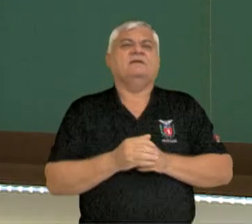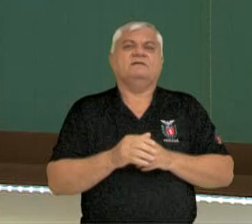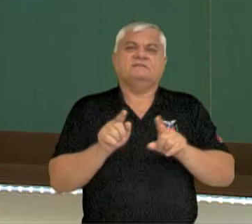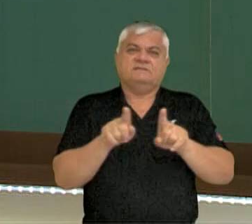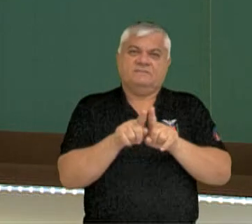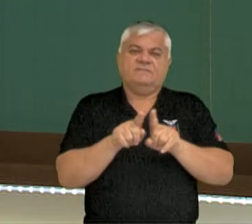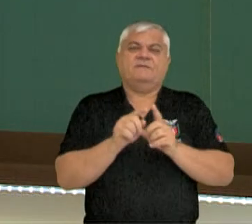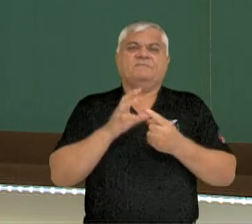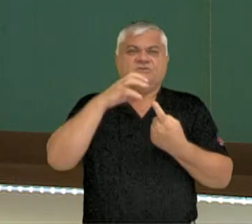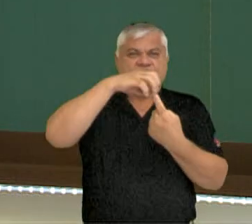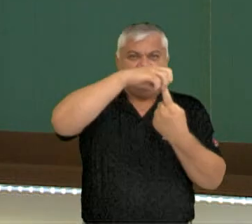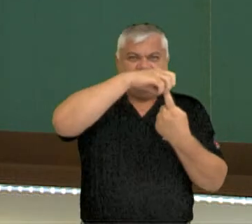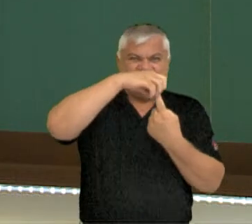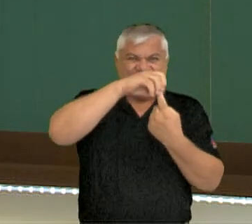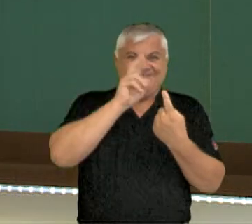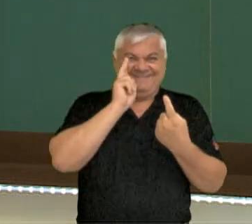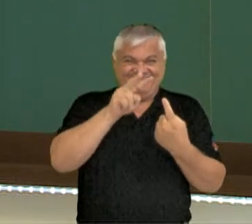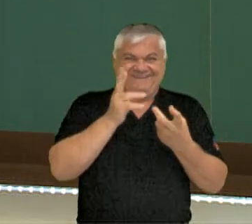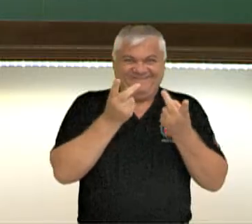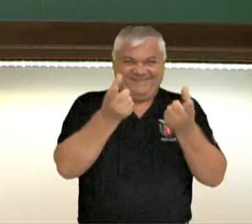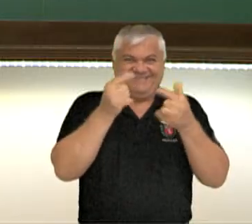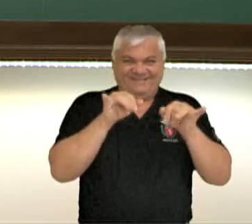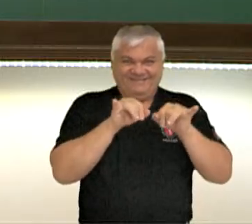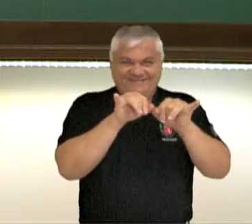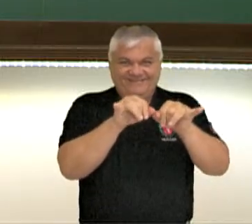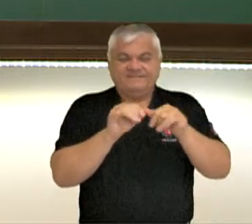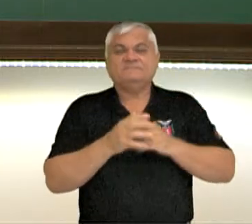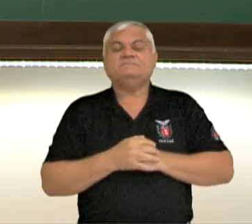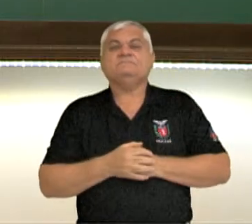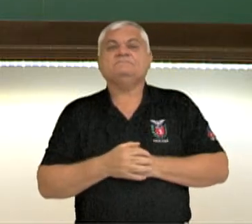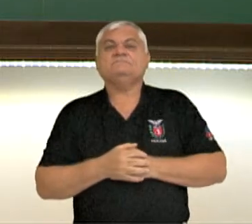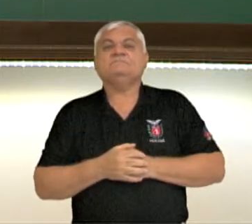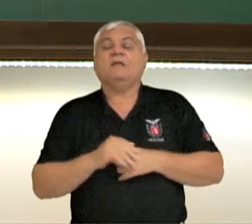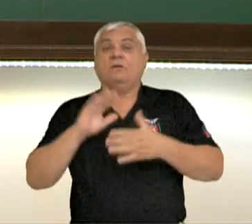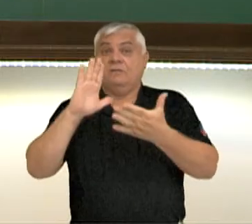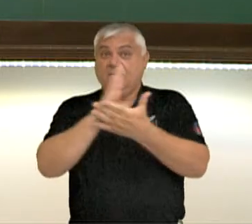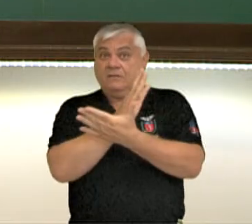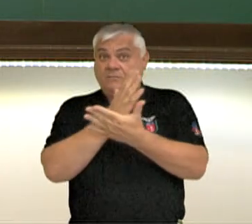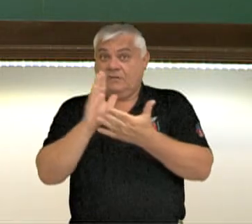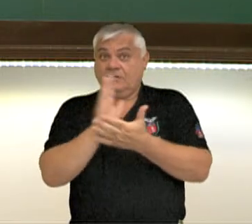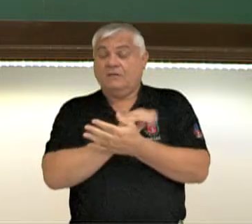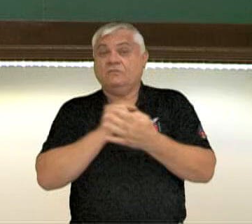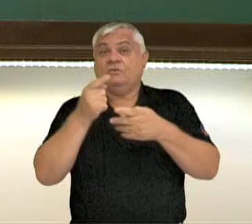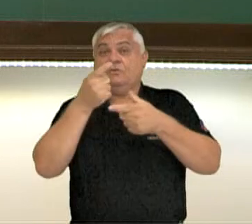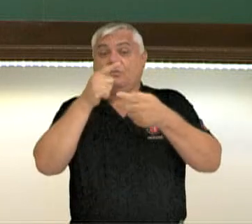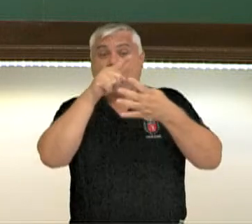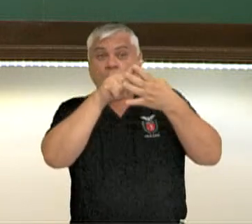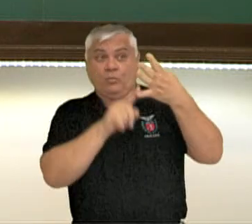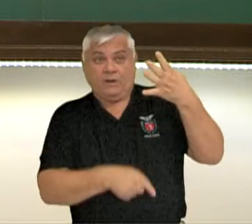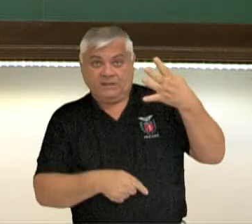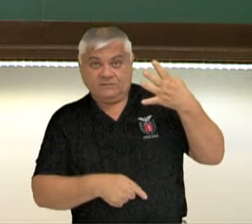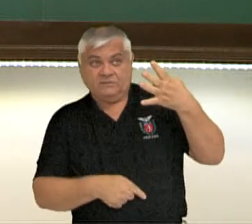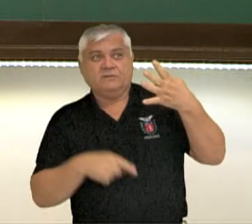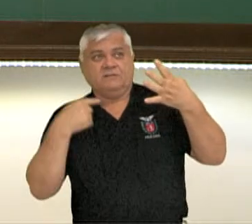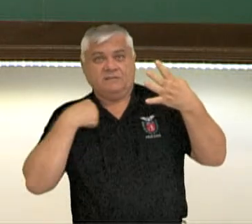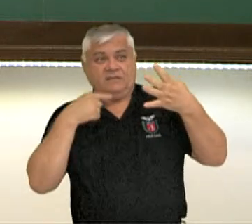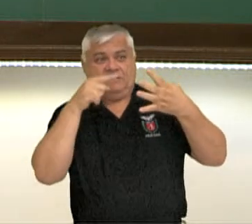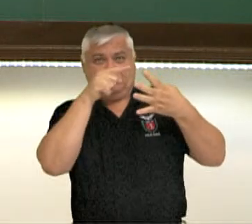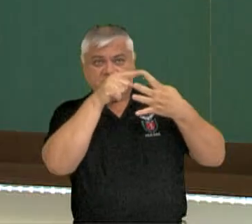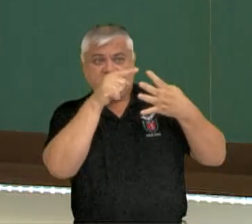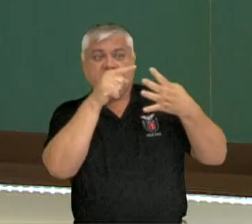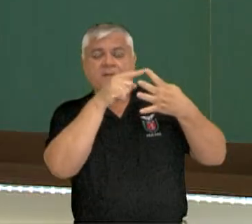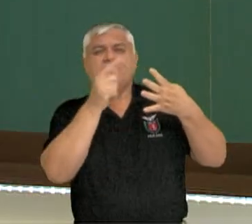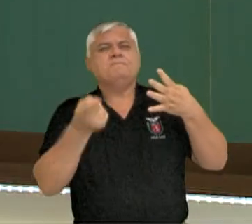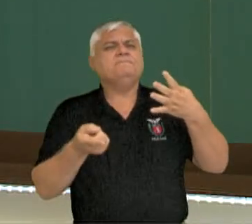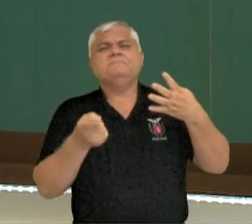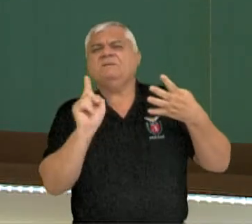o champignon. A classificação, então, dos fungos é dividida em 4 filos, começando dos Chytridium-micotas, que foram os